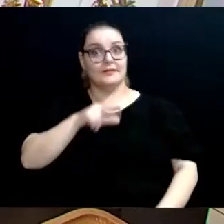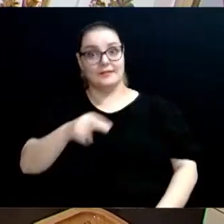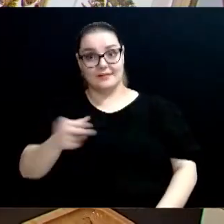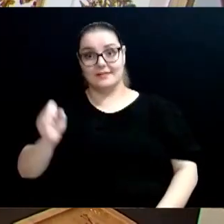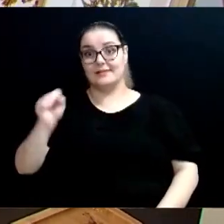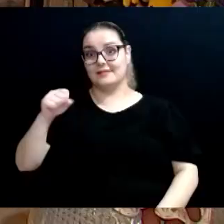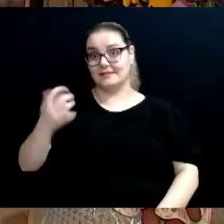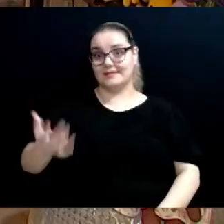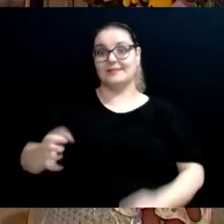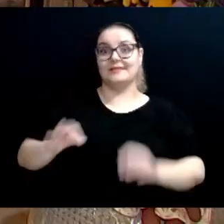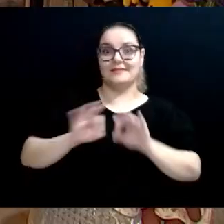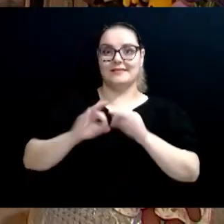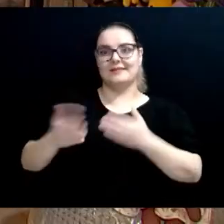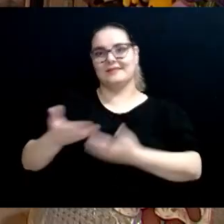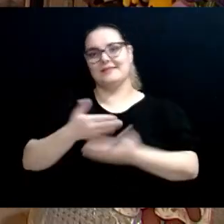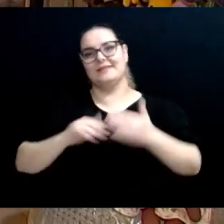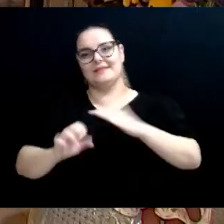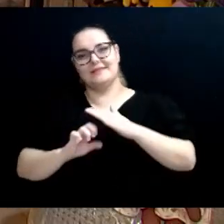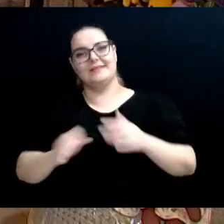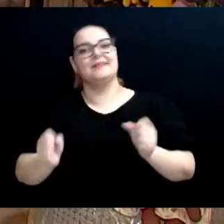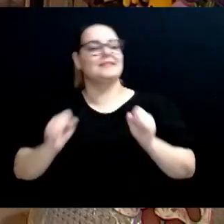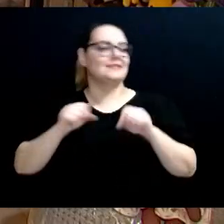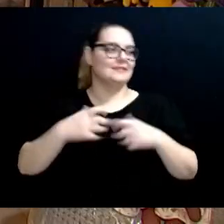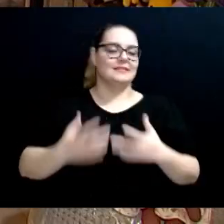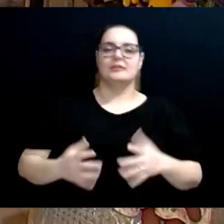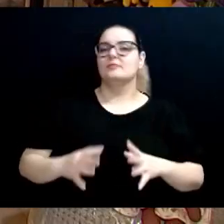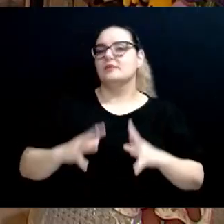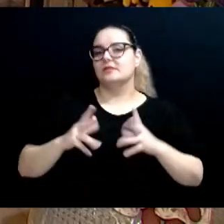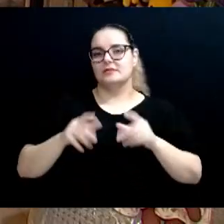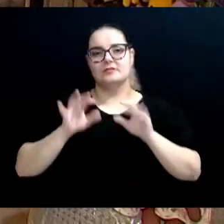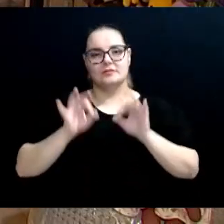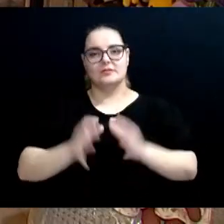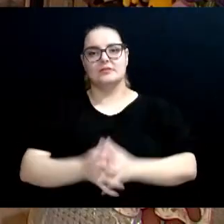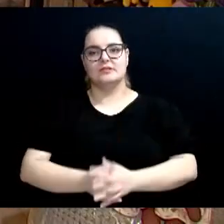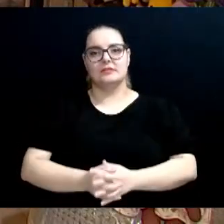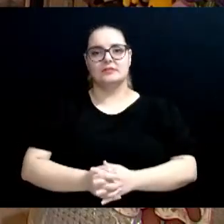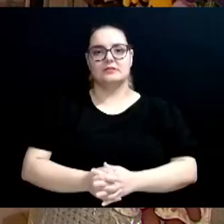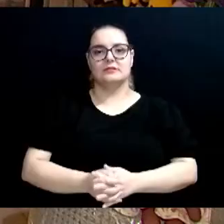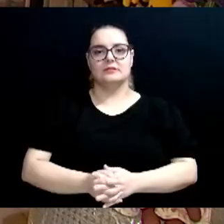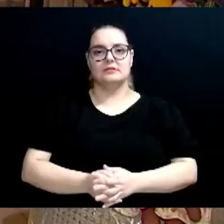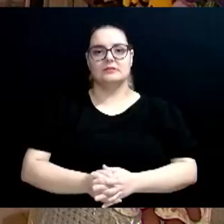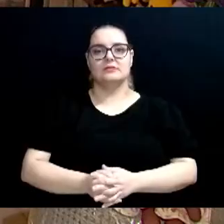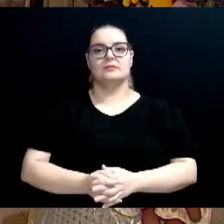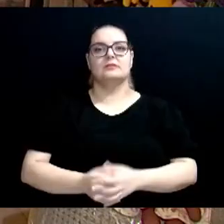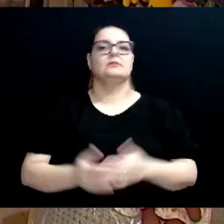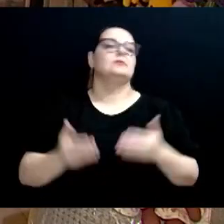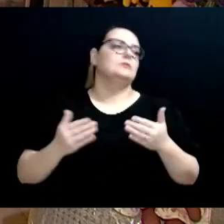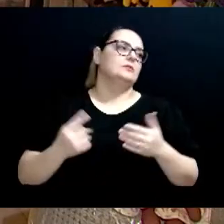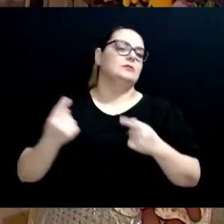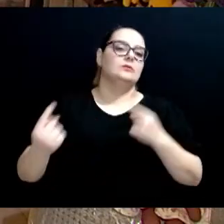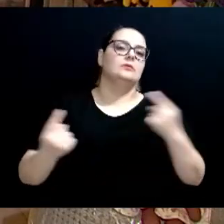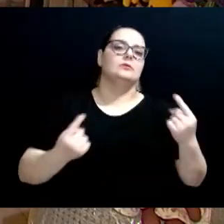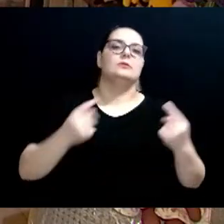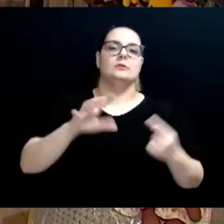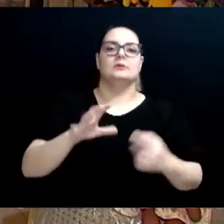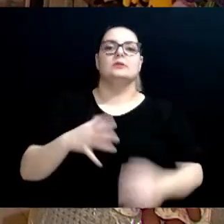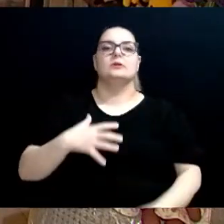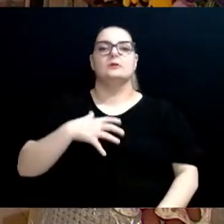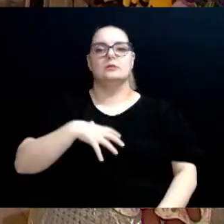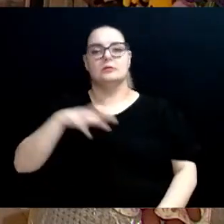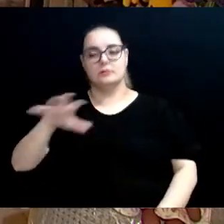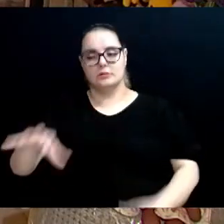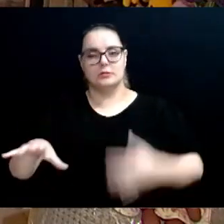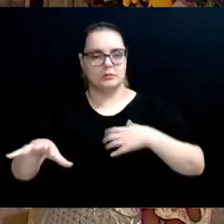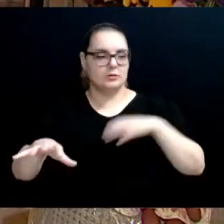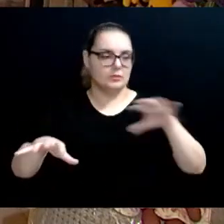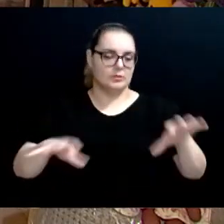por cima somos 3 irmãs, Sim. né? Família e negócios, né? Mas deu super certo e hoje